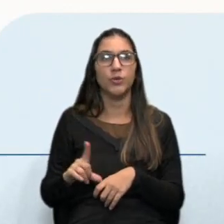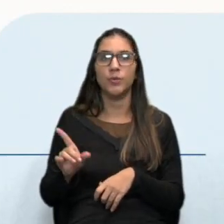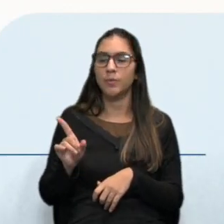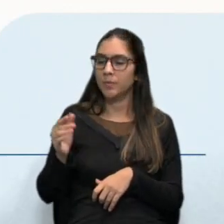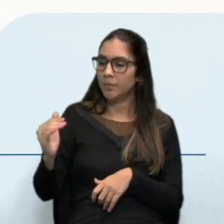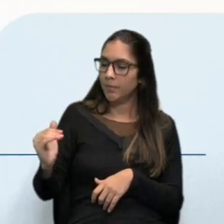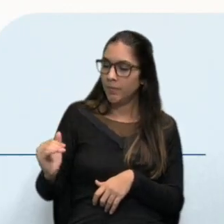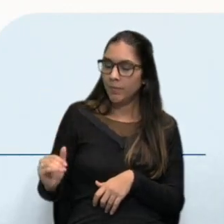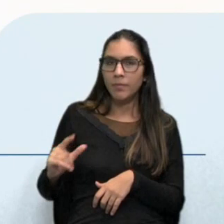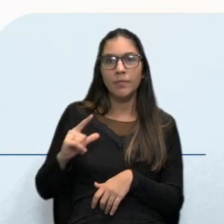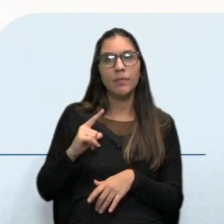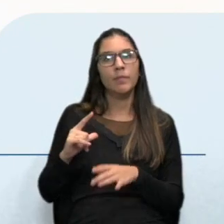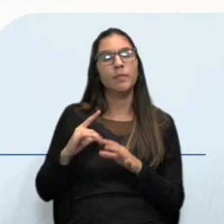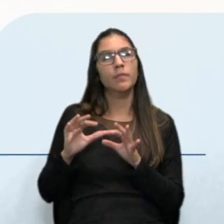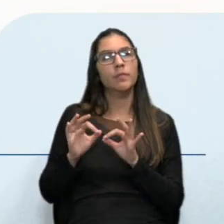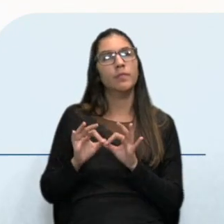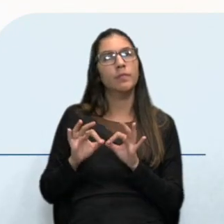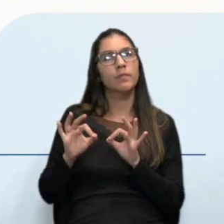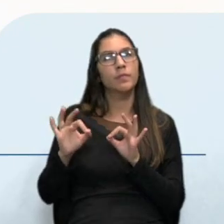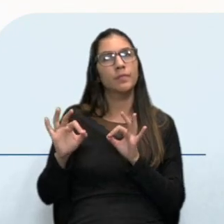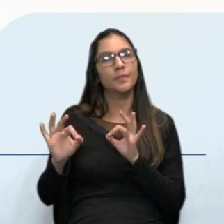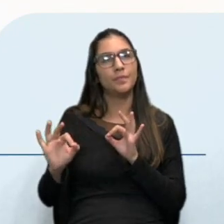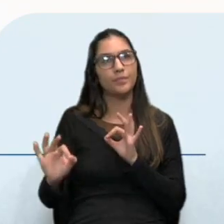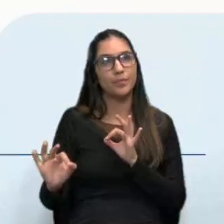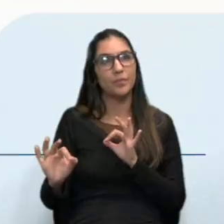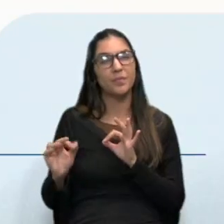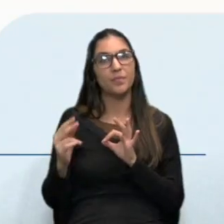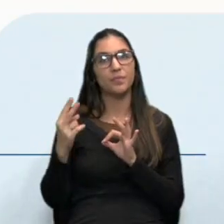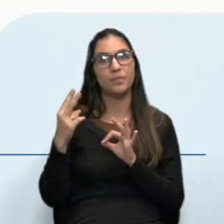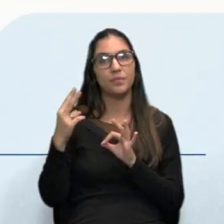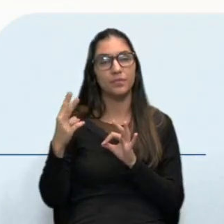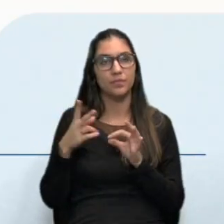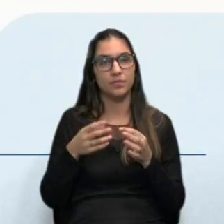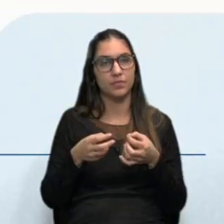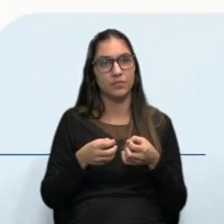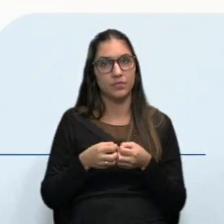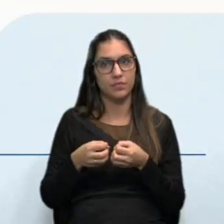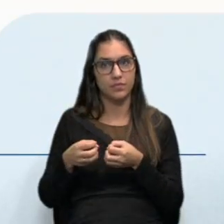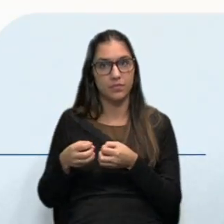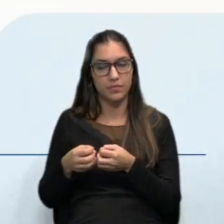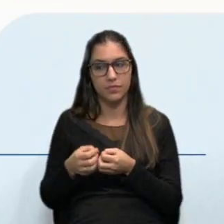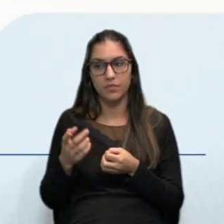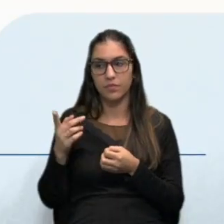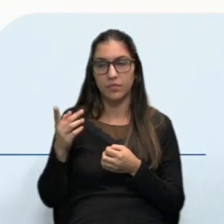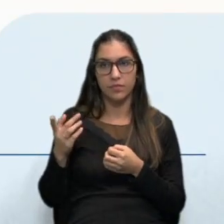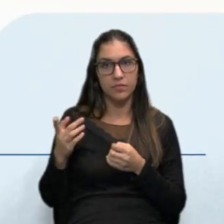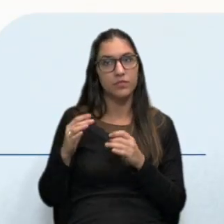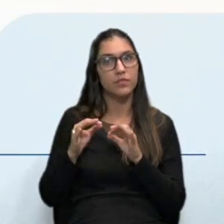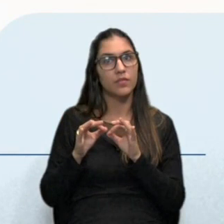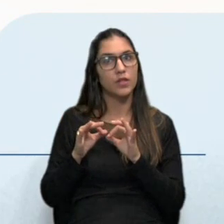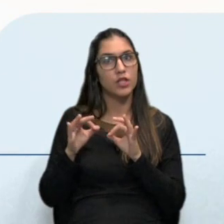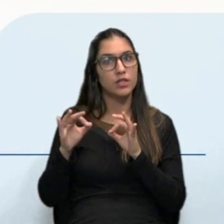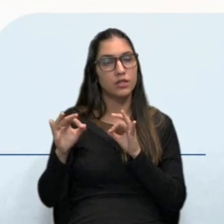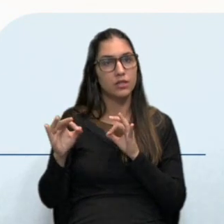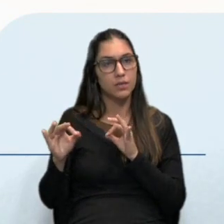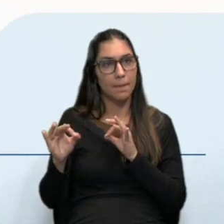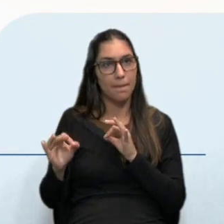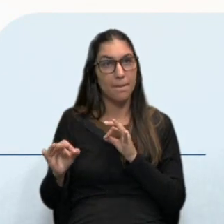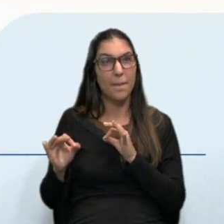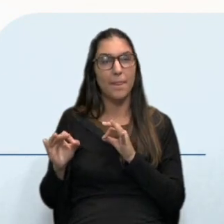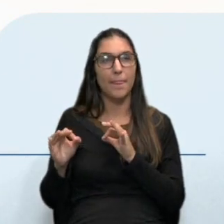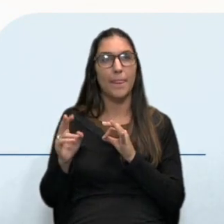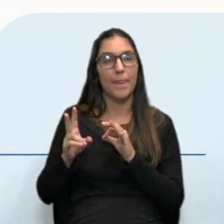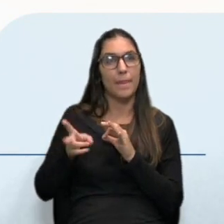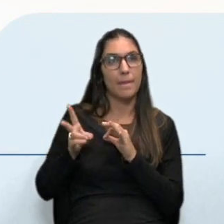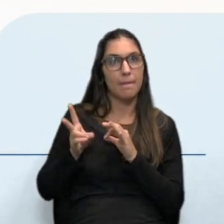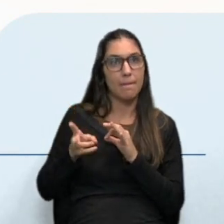aqui. Então você tem uma distância entre duas células. Essa distância entre duas células de